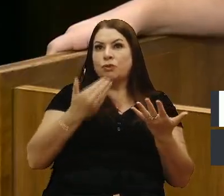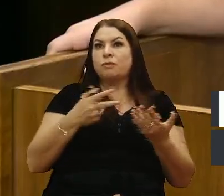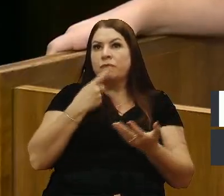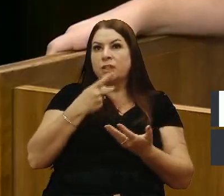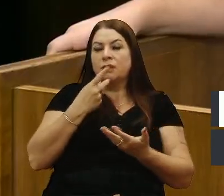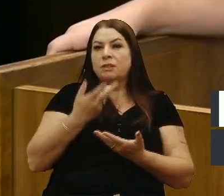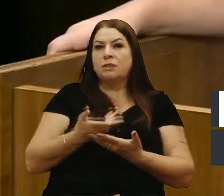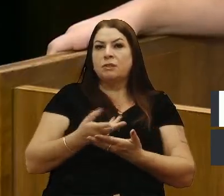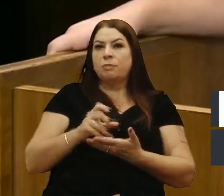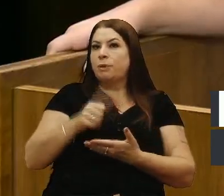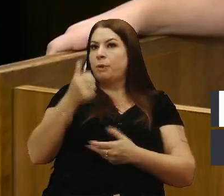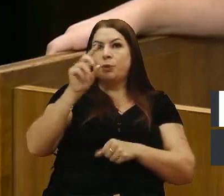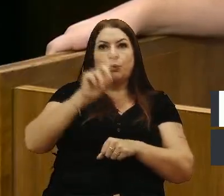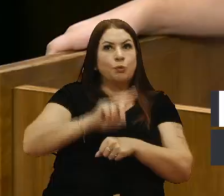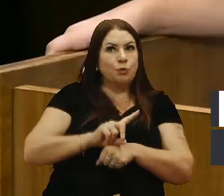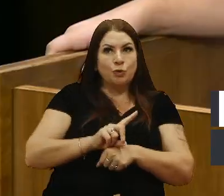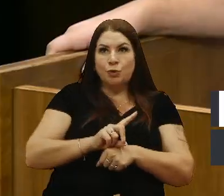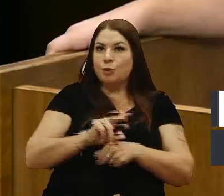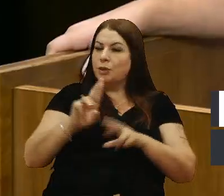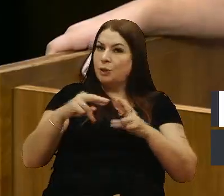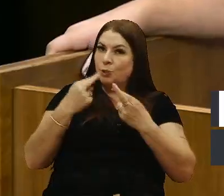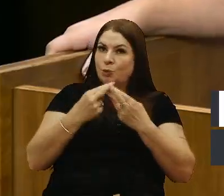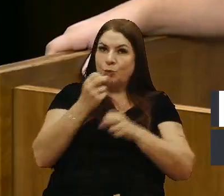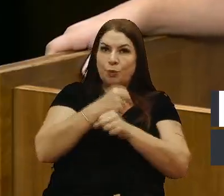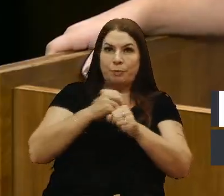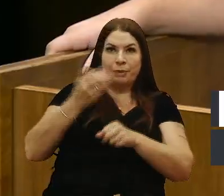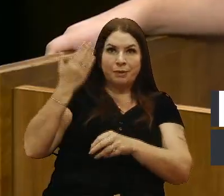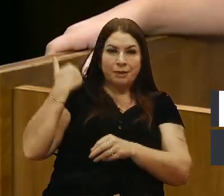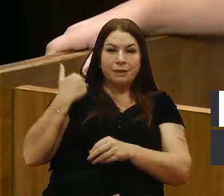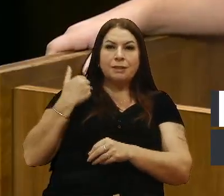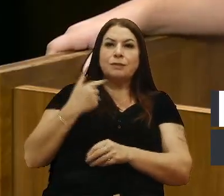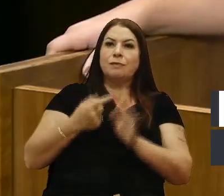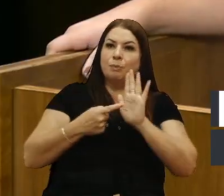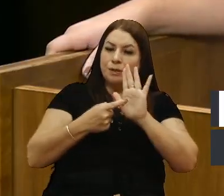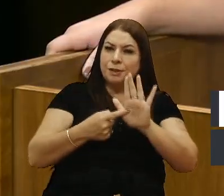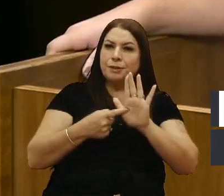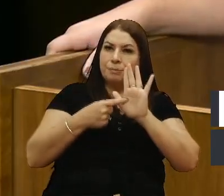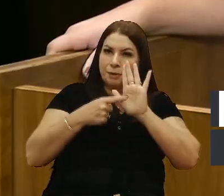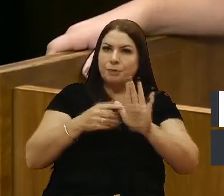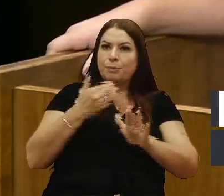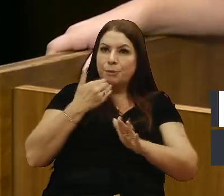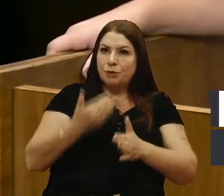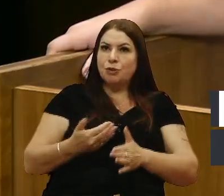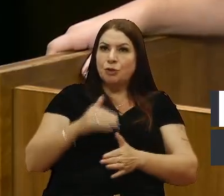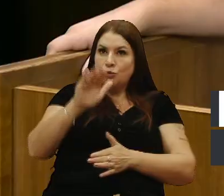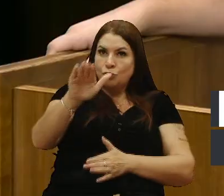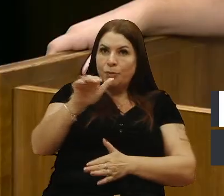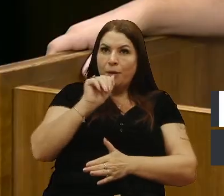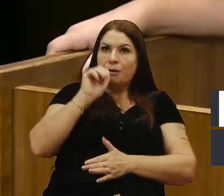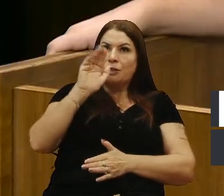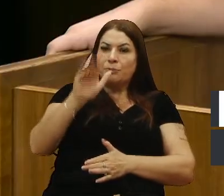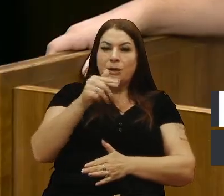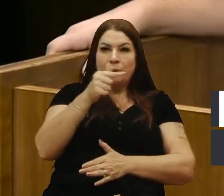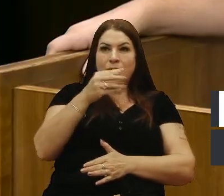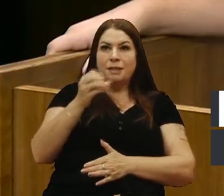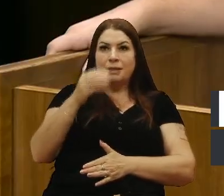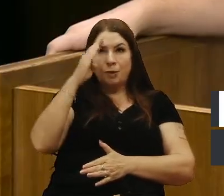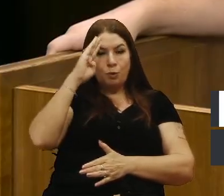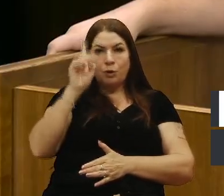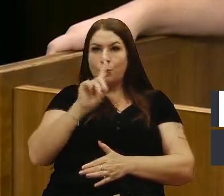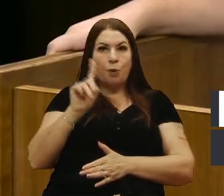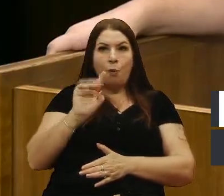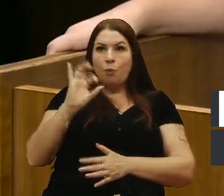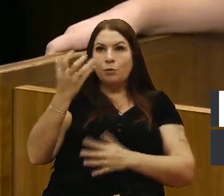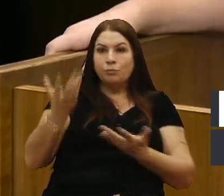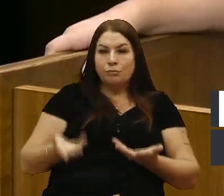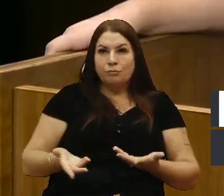falando desde o primeiro dia da sessão do ano passado, a gente vem trazendo isso, a nomeação dos 70 guardas, e não